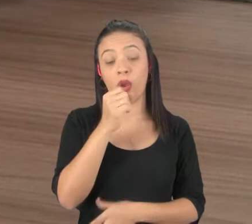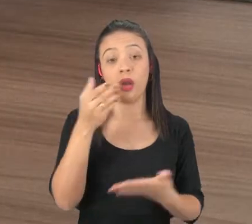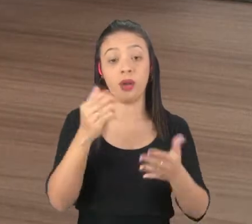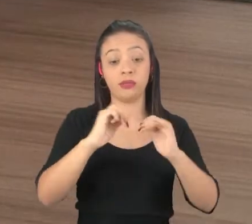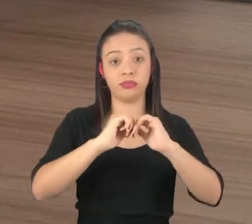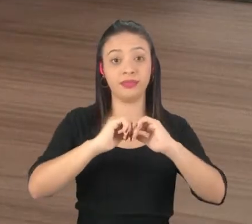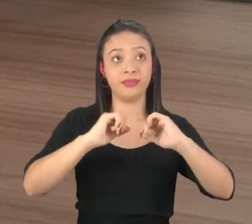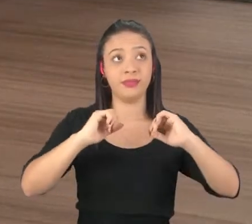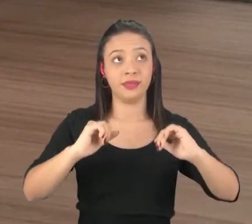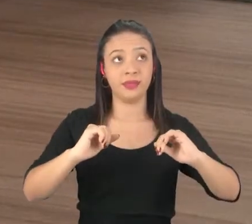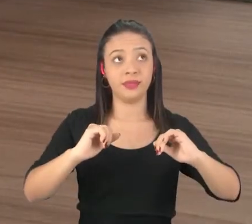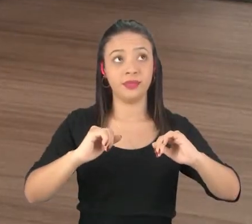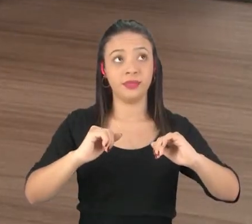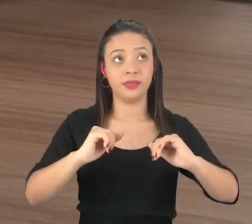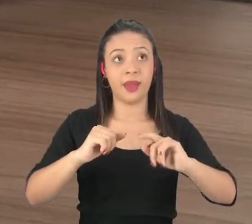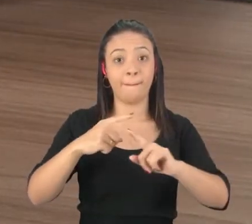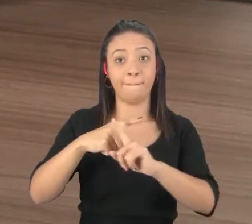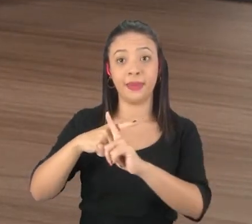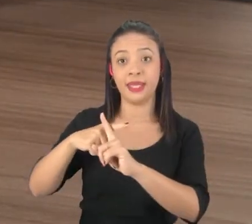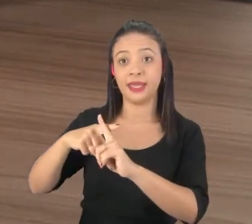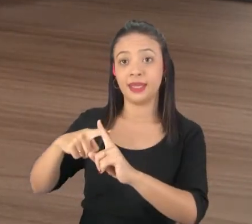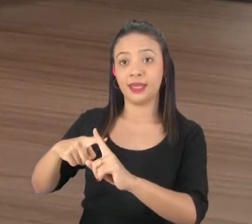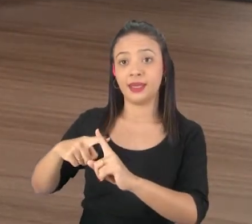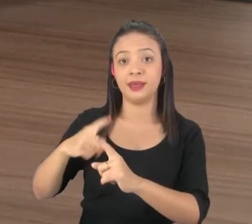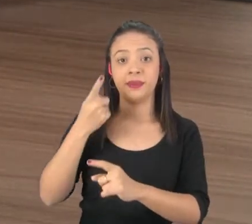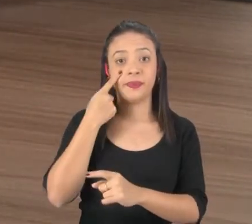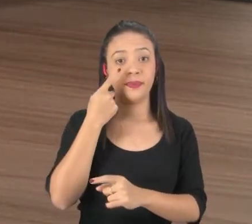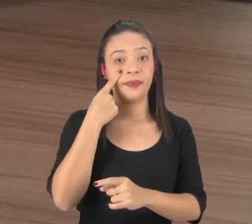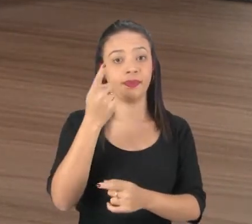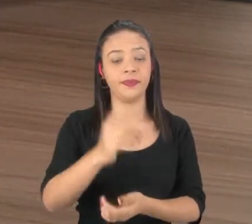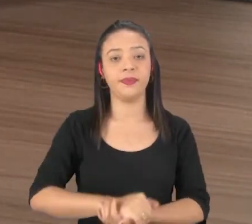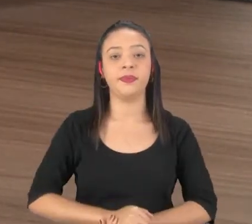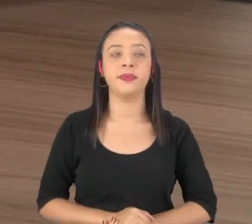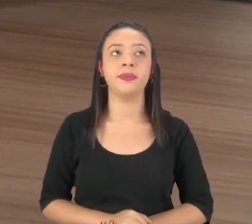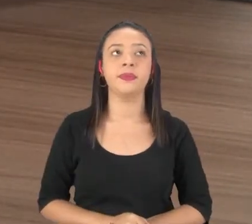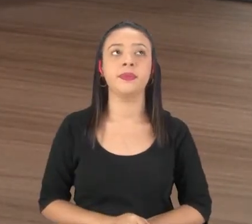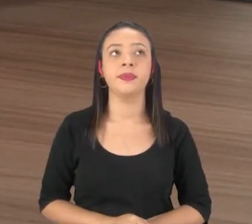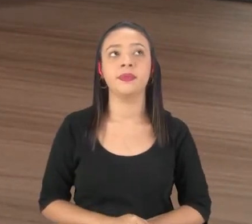vamos dividir essa laranja ao meio Observe